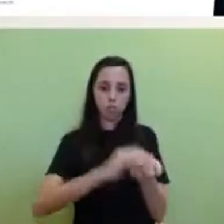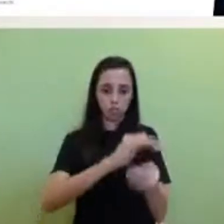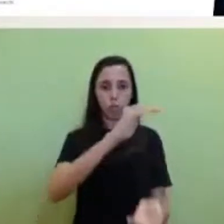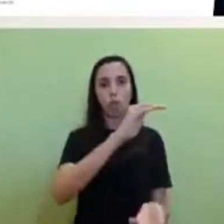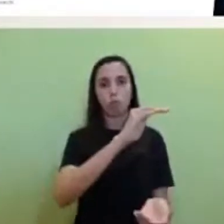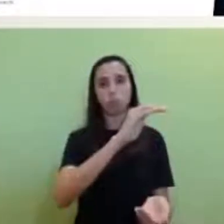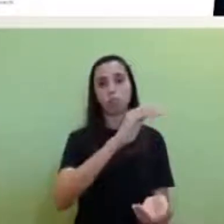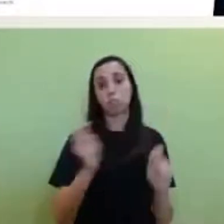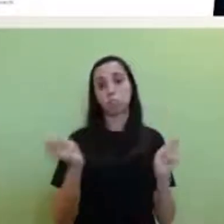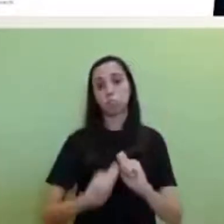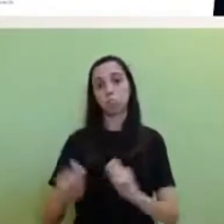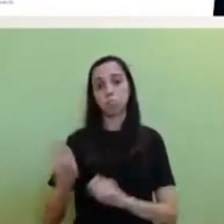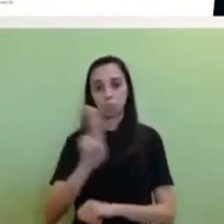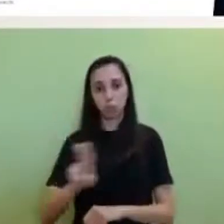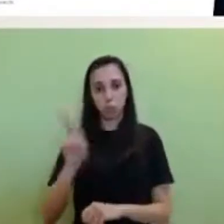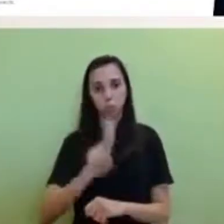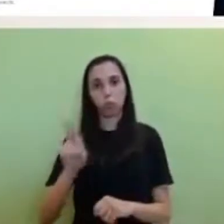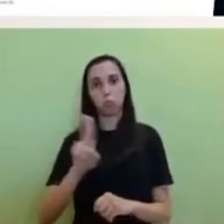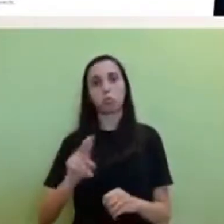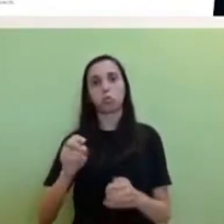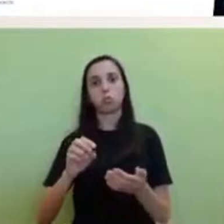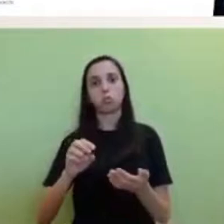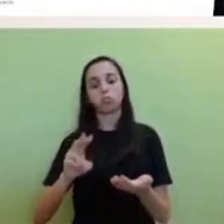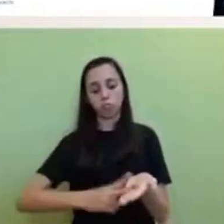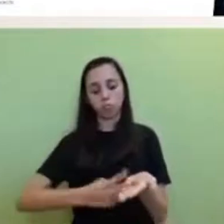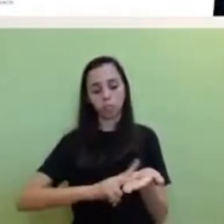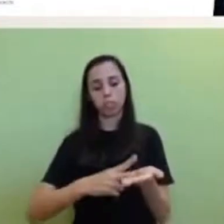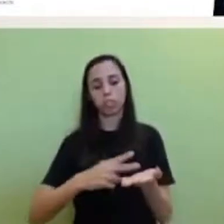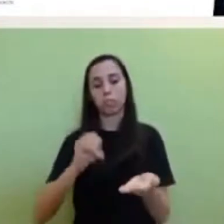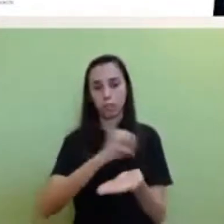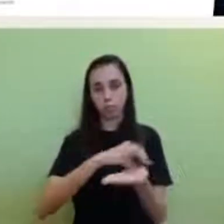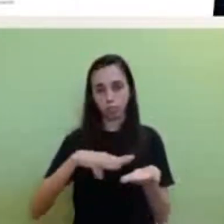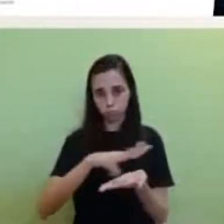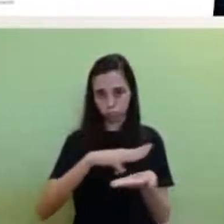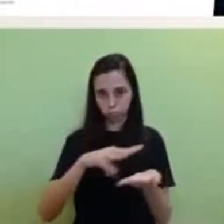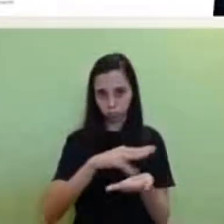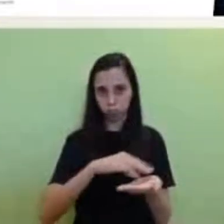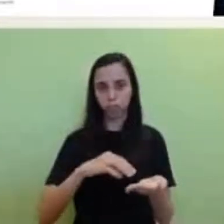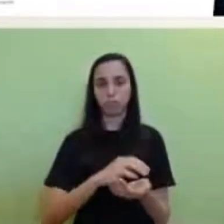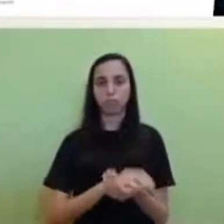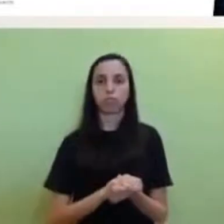uma possibilidade de uso de tradução para escrita de sinais. Nesse caso,